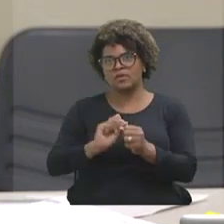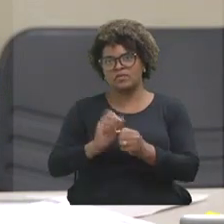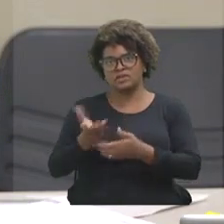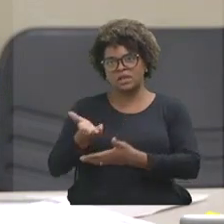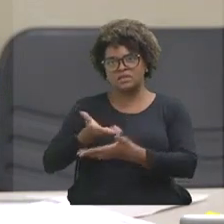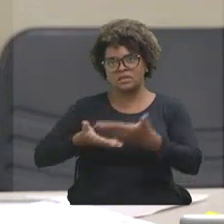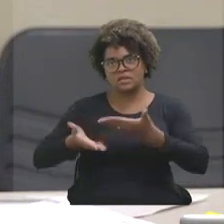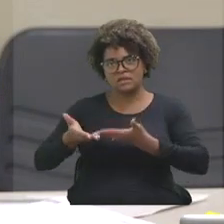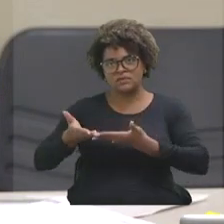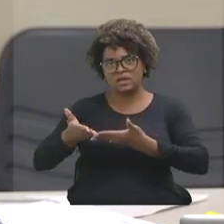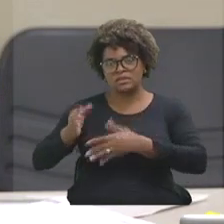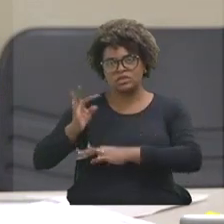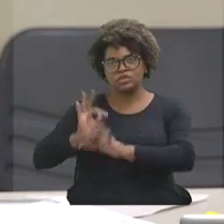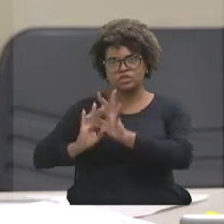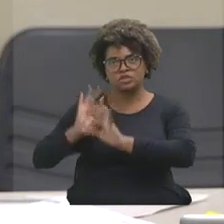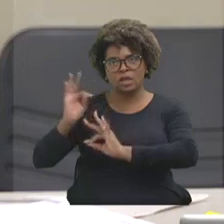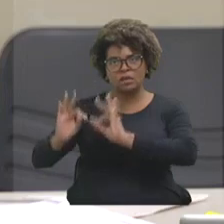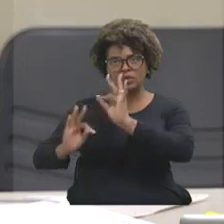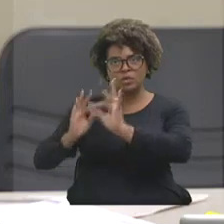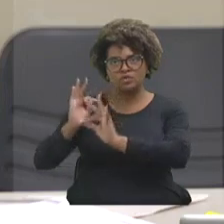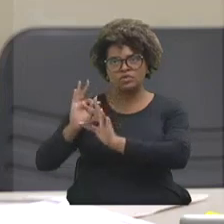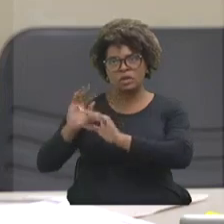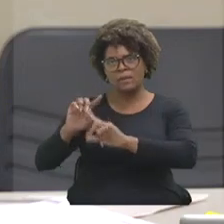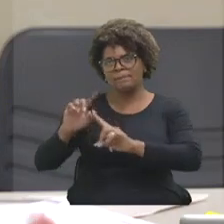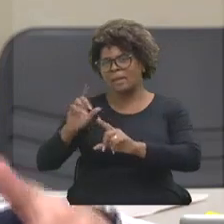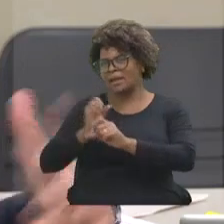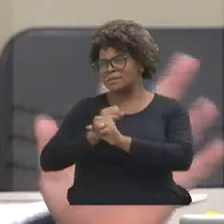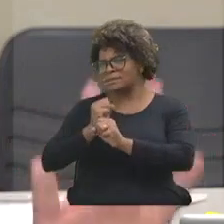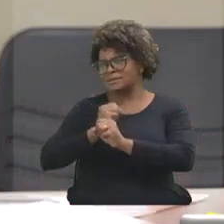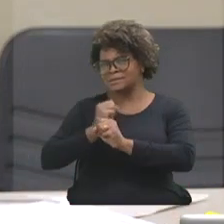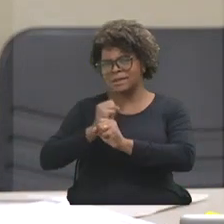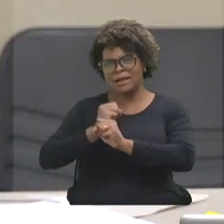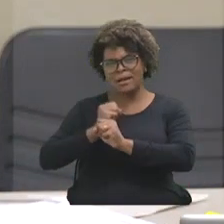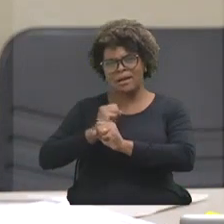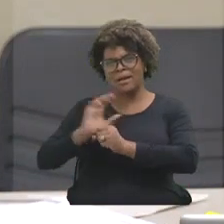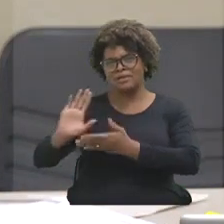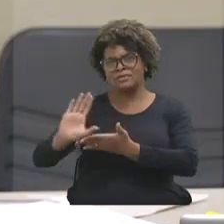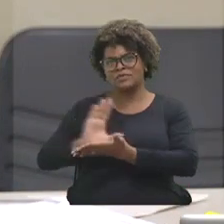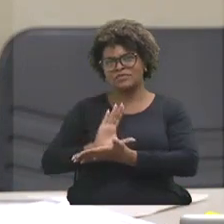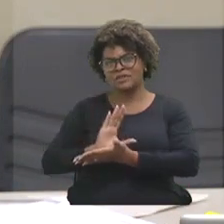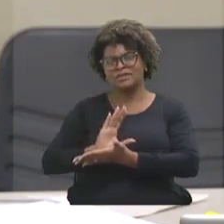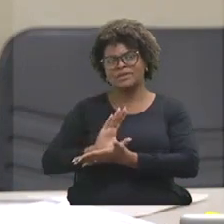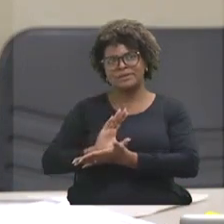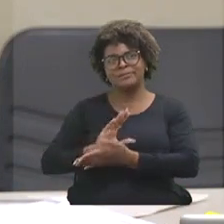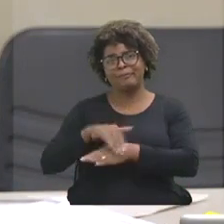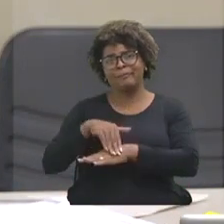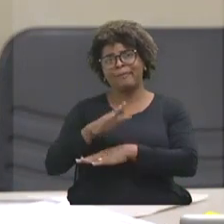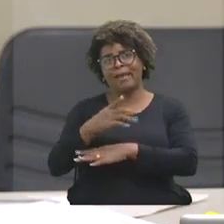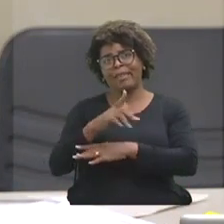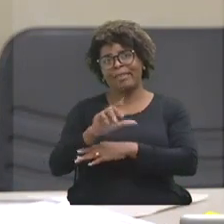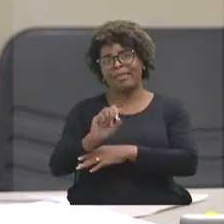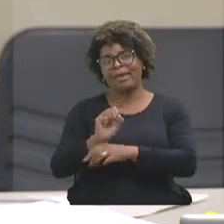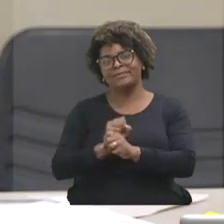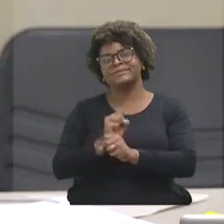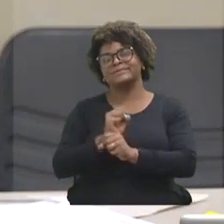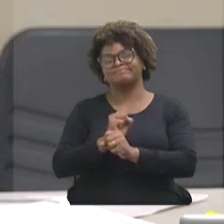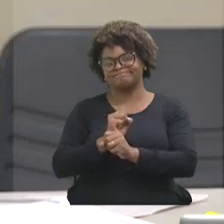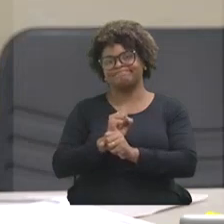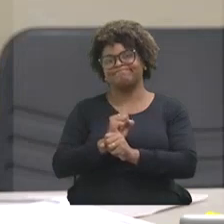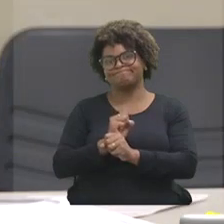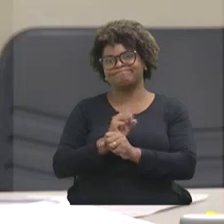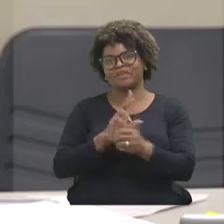de tecnologia mas anos de desinvestimento anos que eu falo é quase que décadas mesmo é a gente